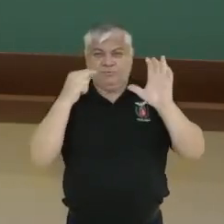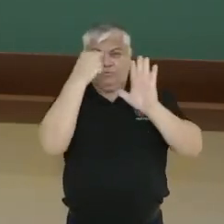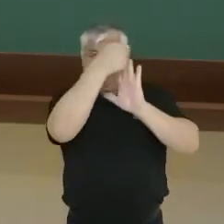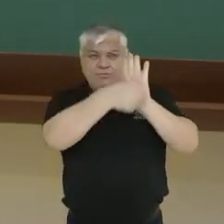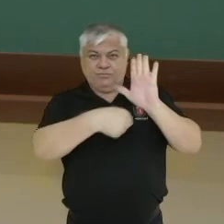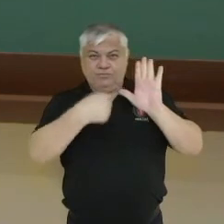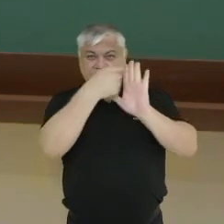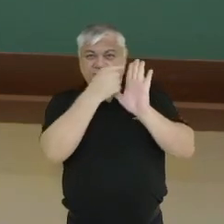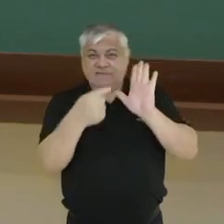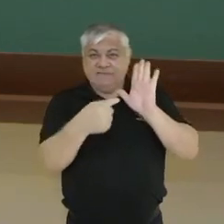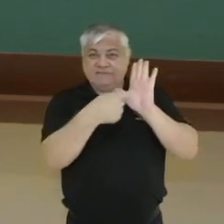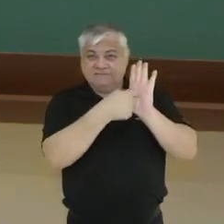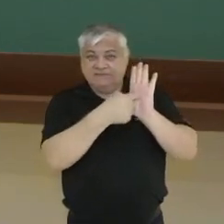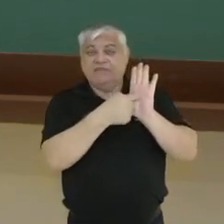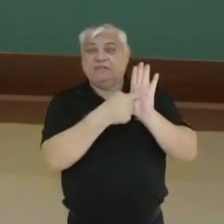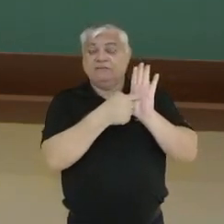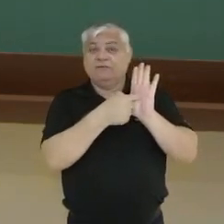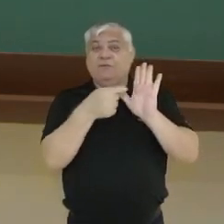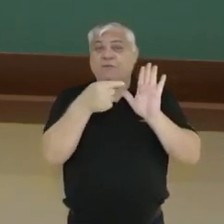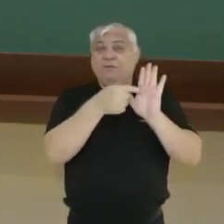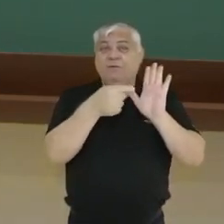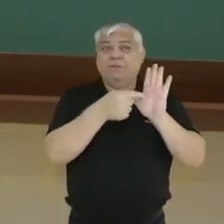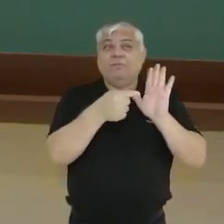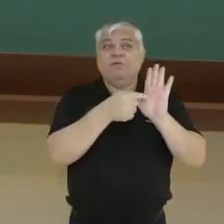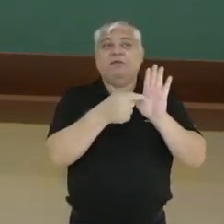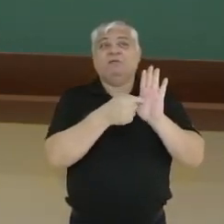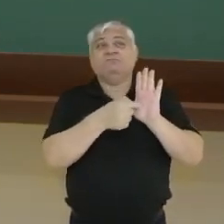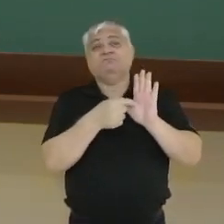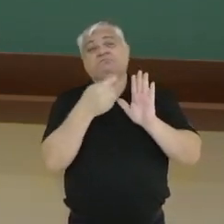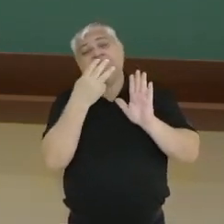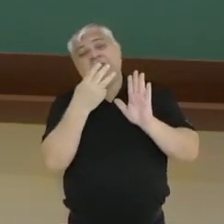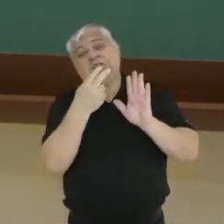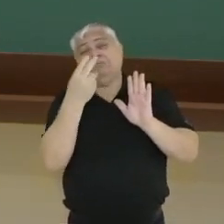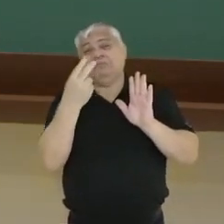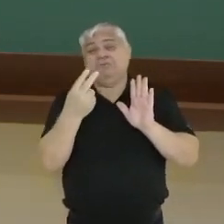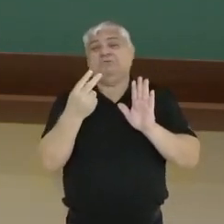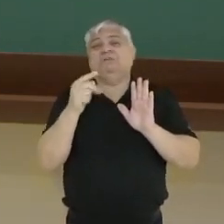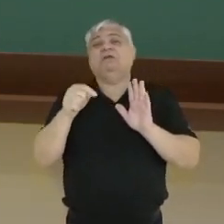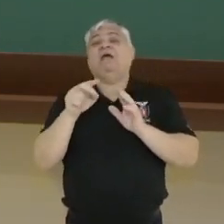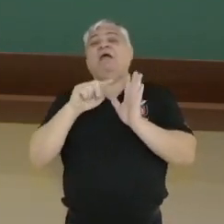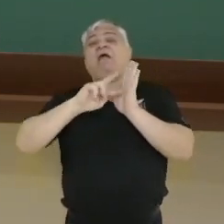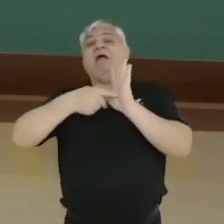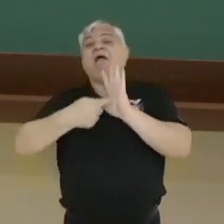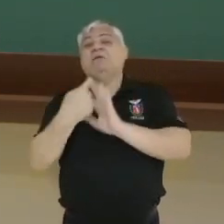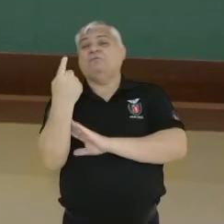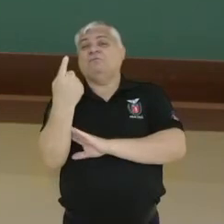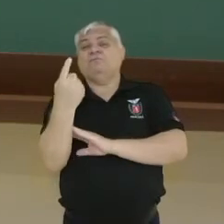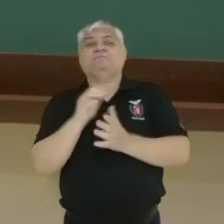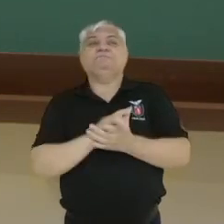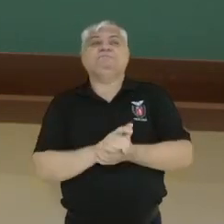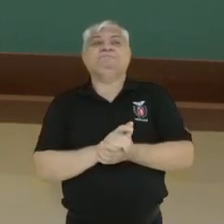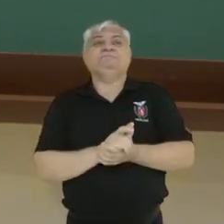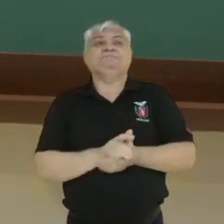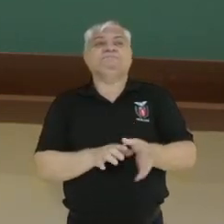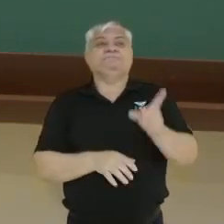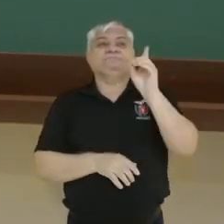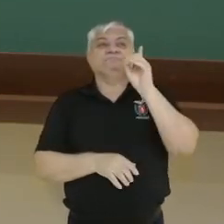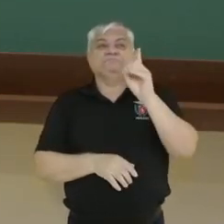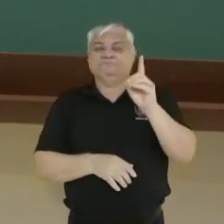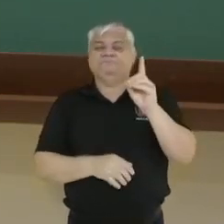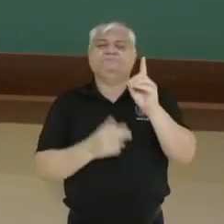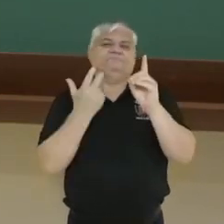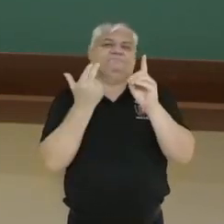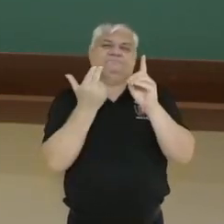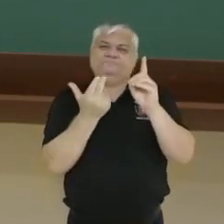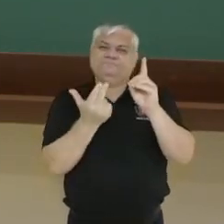centro dela está em menos 3 e 2 e o raio é igual a 1. E na letra D, a